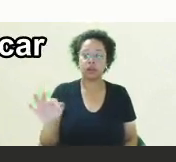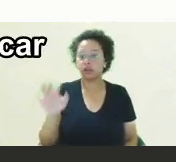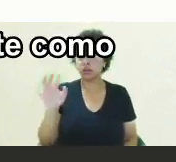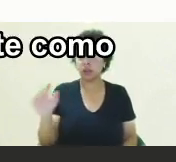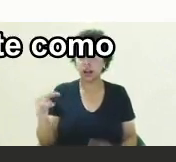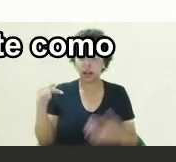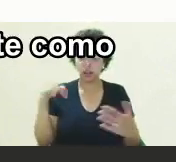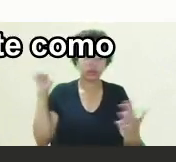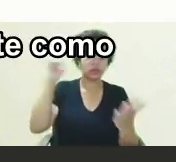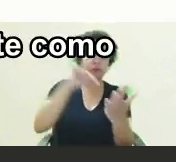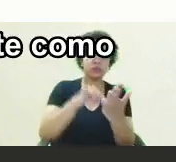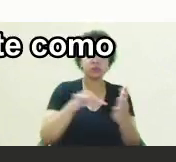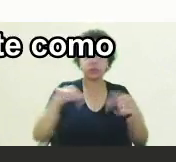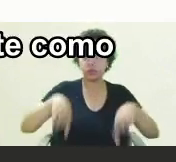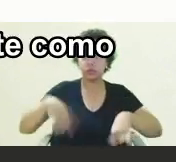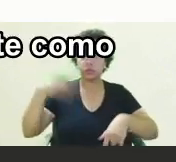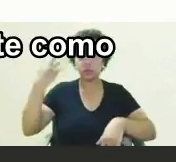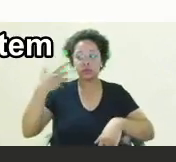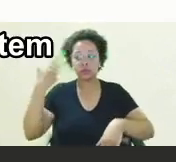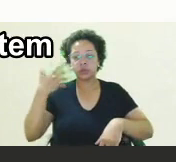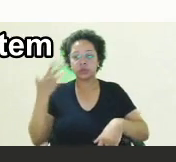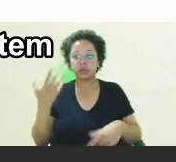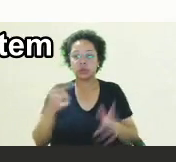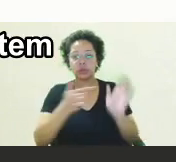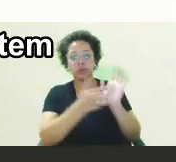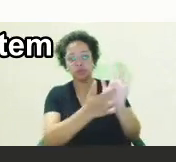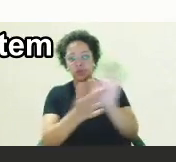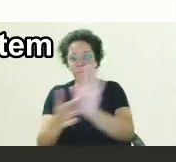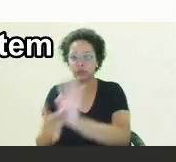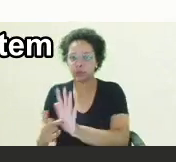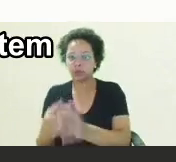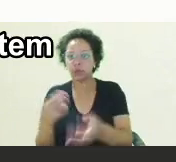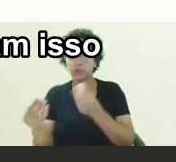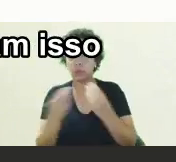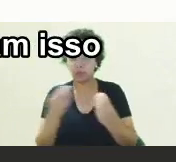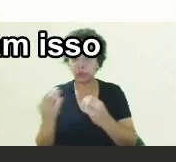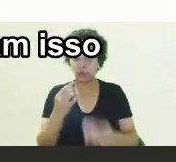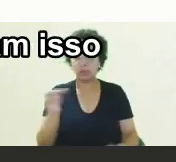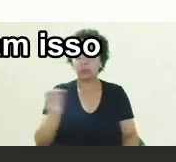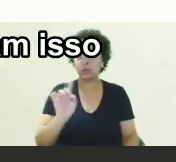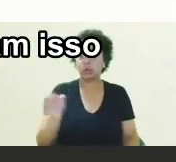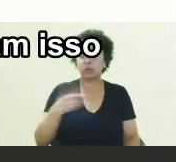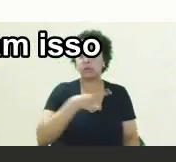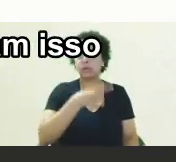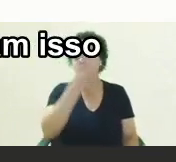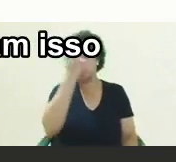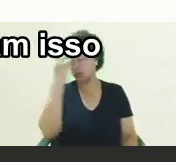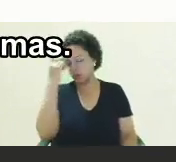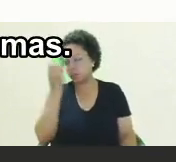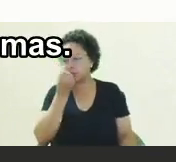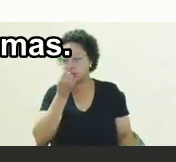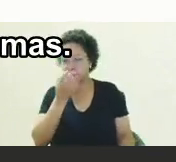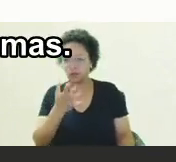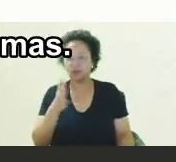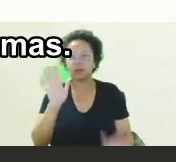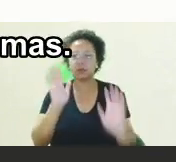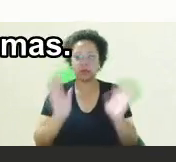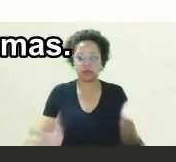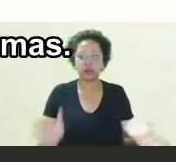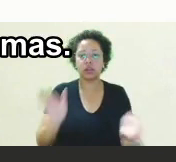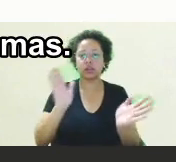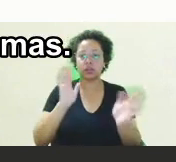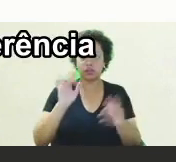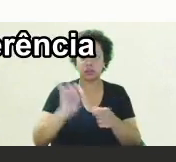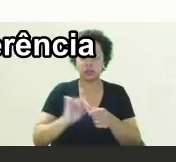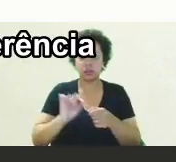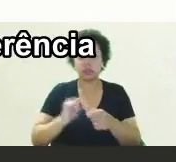apresentação não é ficar aqui mostrando operacionalmente como que o handoff funciona. A gente tem pessoas muito boas que já faziam isso aí no mercado. Eu vou